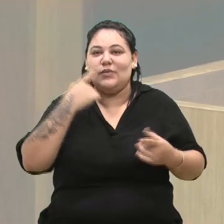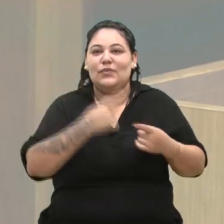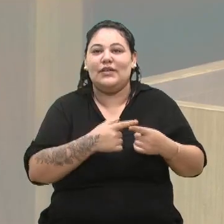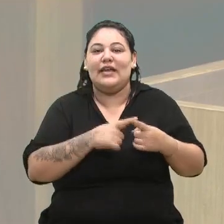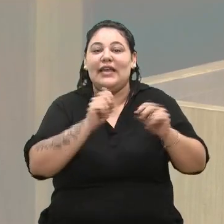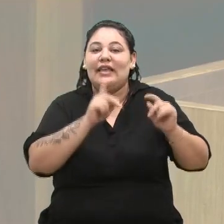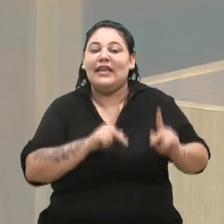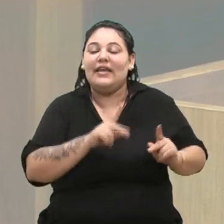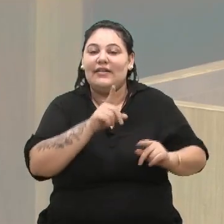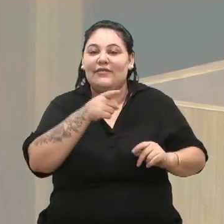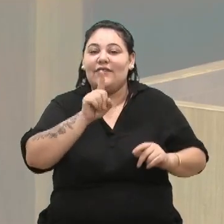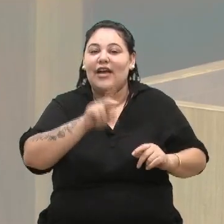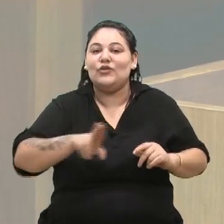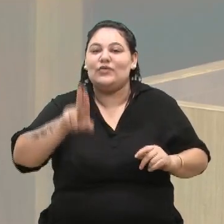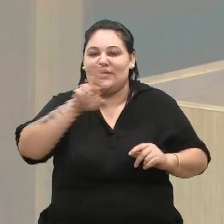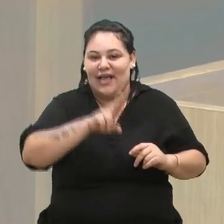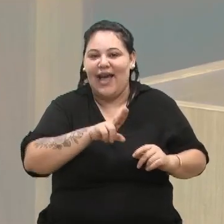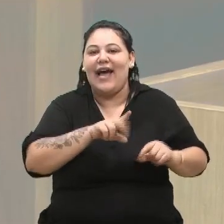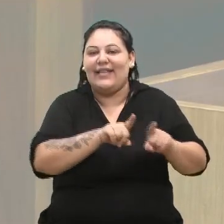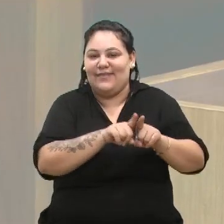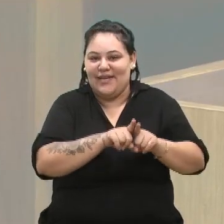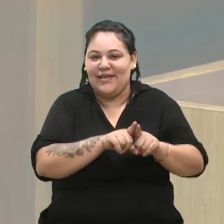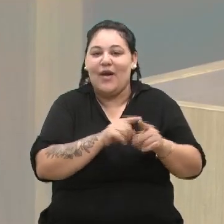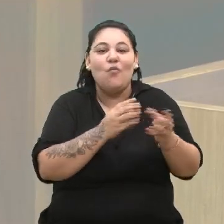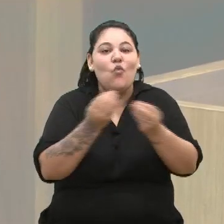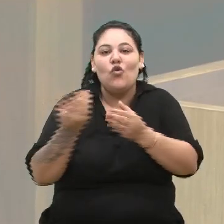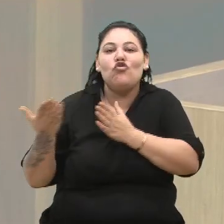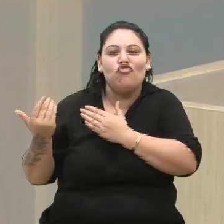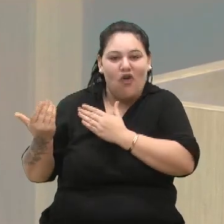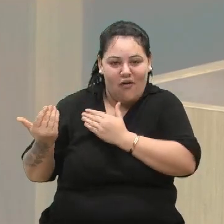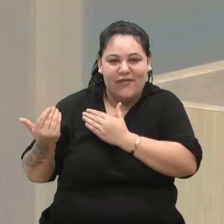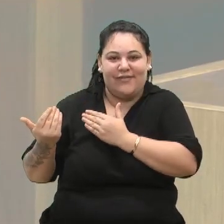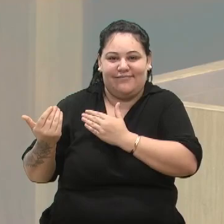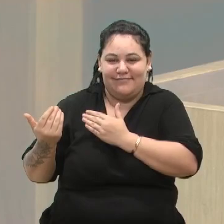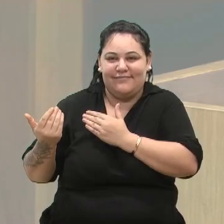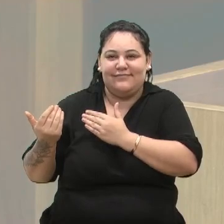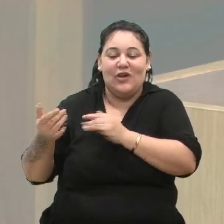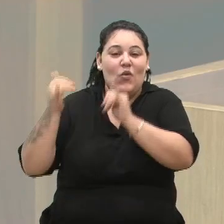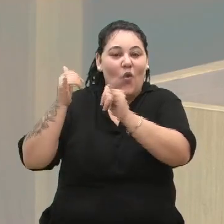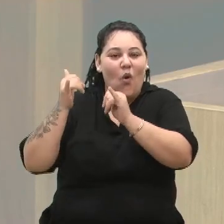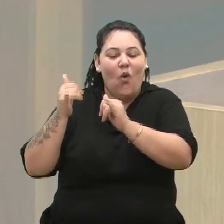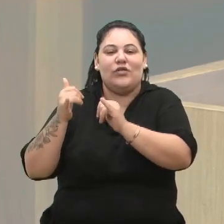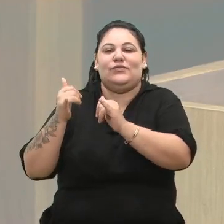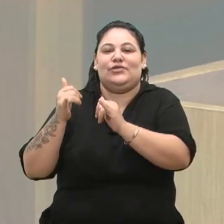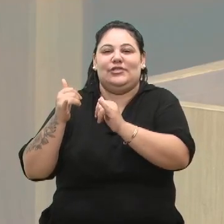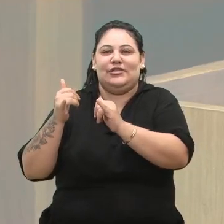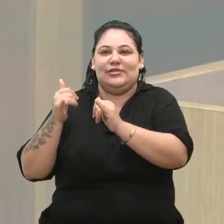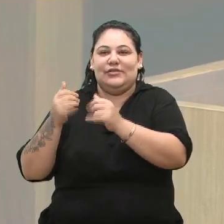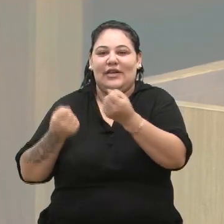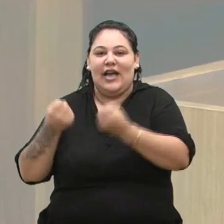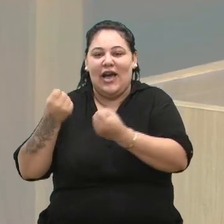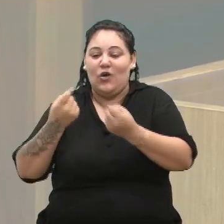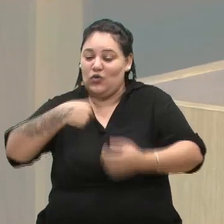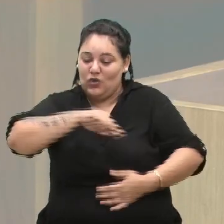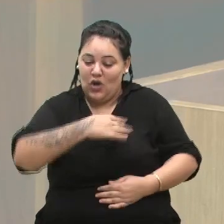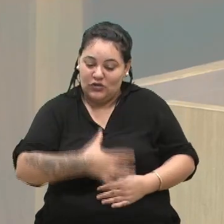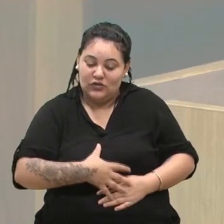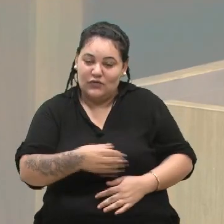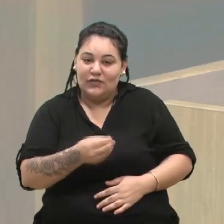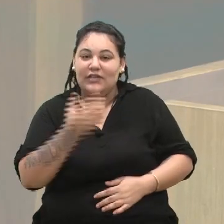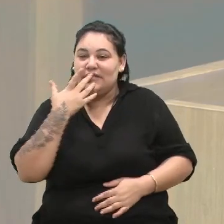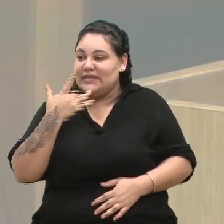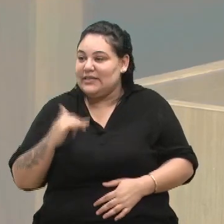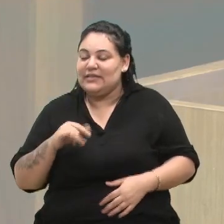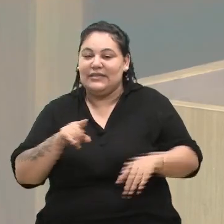vai usar mais esses carros elétricos, esses ônibus elétricos, são os nossos filhos, as nossas